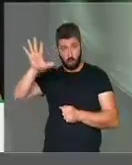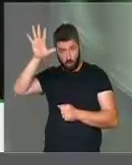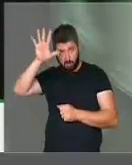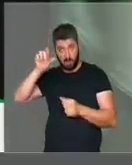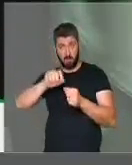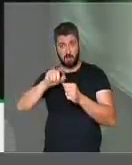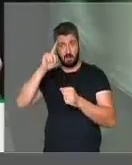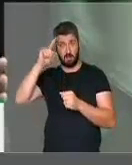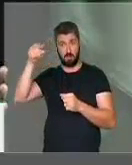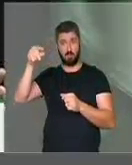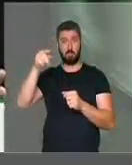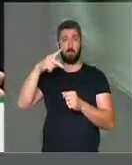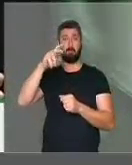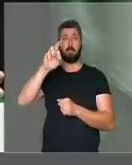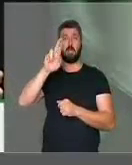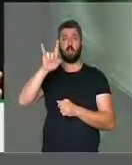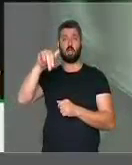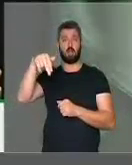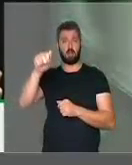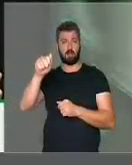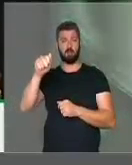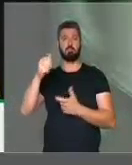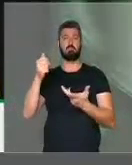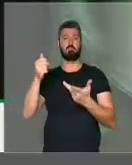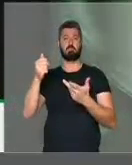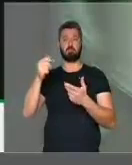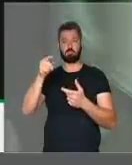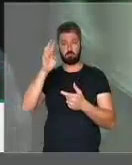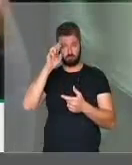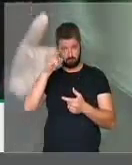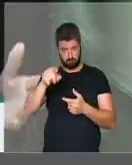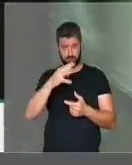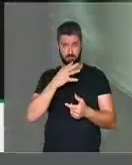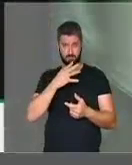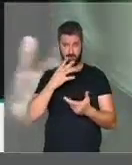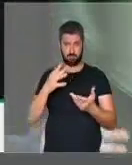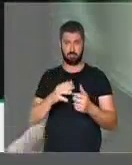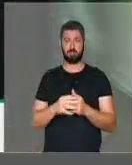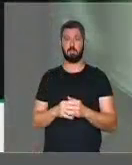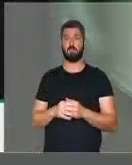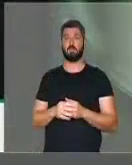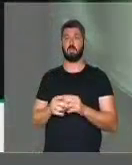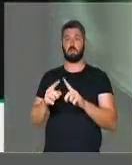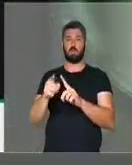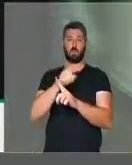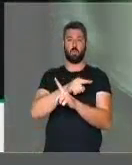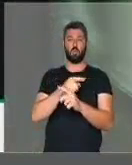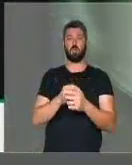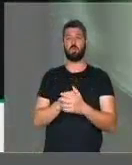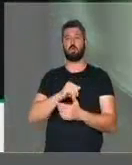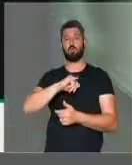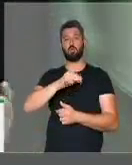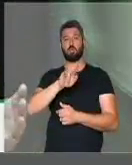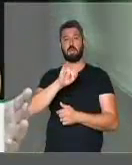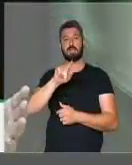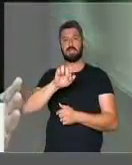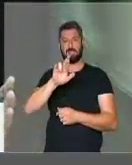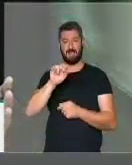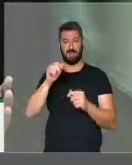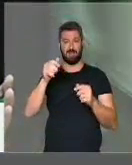manda lá de Petrolina, Daniel, Vossa Excelência, que é o representante do outro lado, de